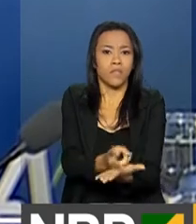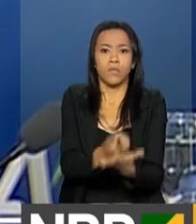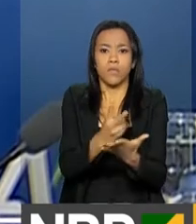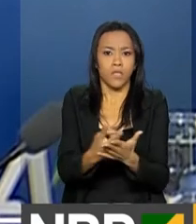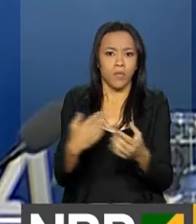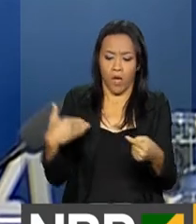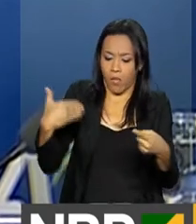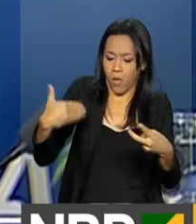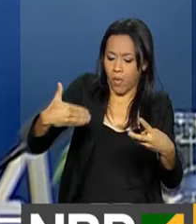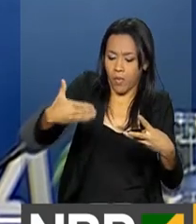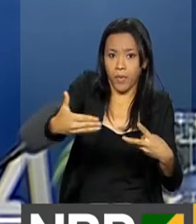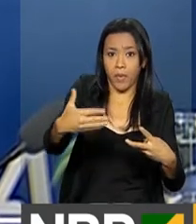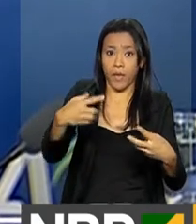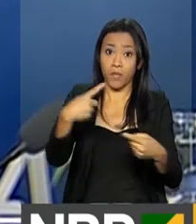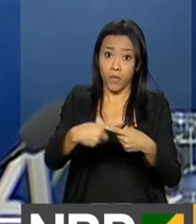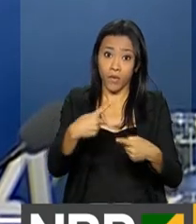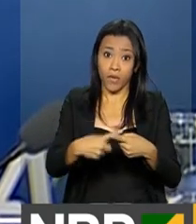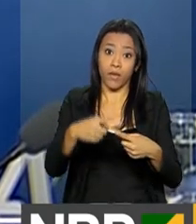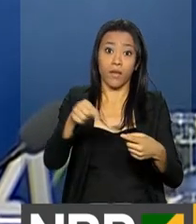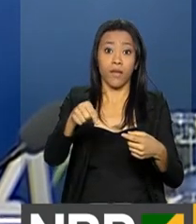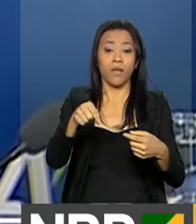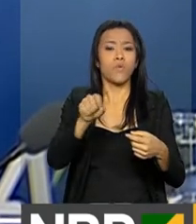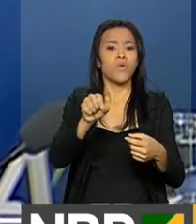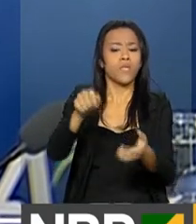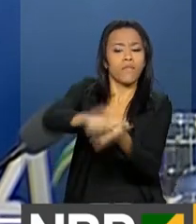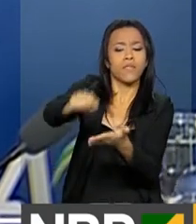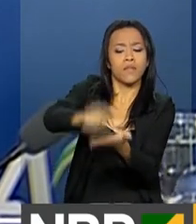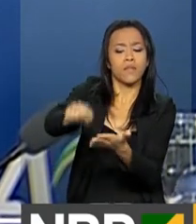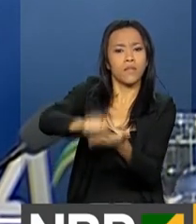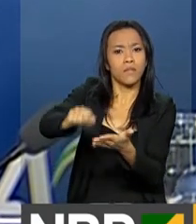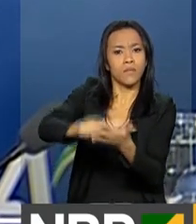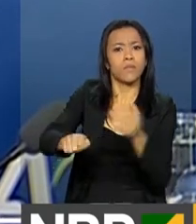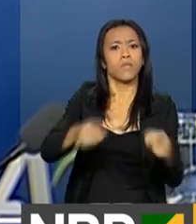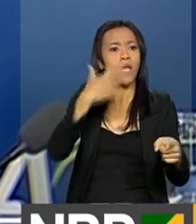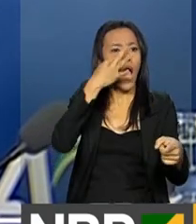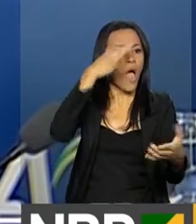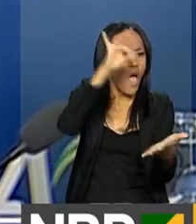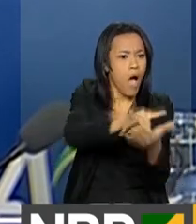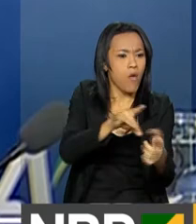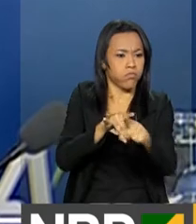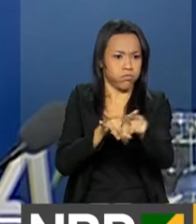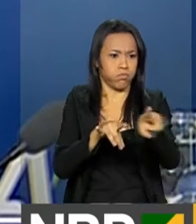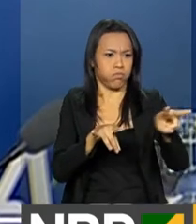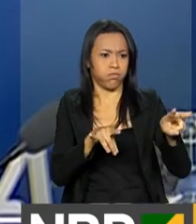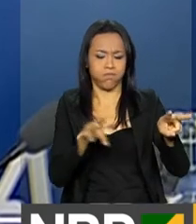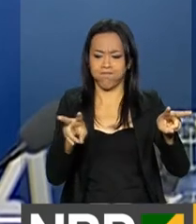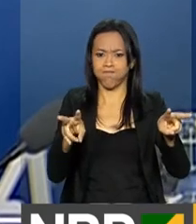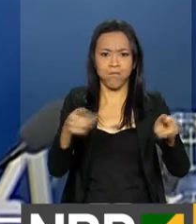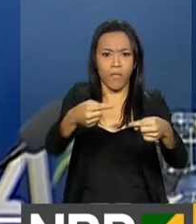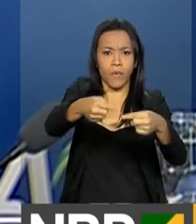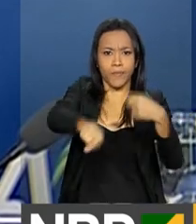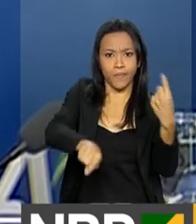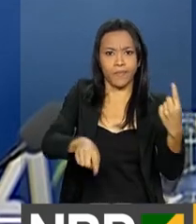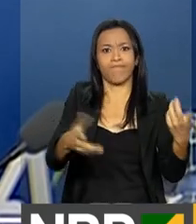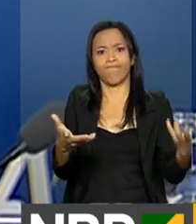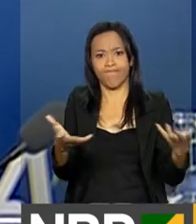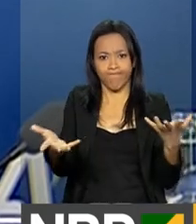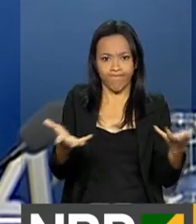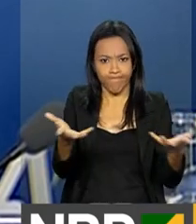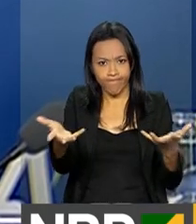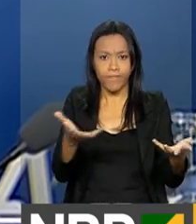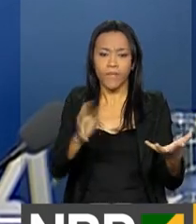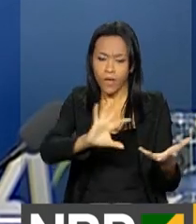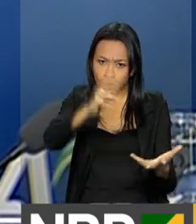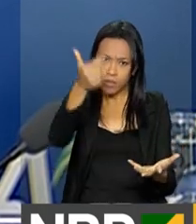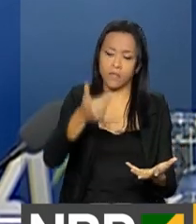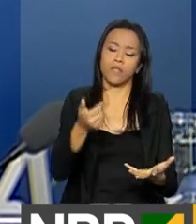dissonância entre a Constituição formal, ou seja, aquilo que estava escrito, e a Constituição real, ou seja, aquilo que acontecia no